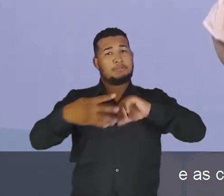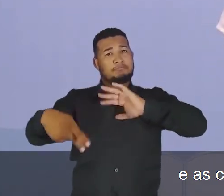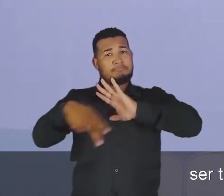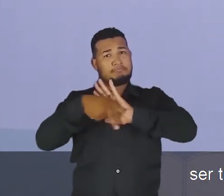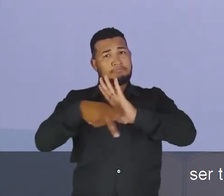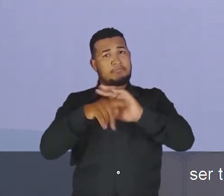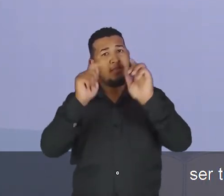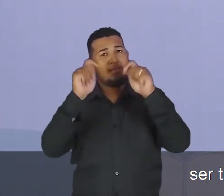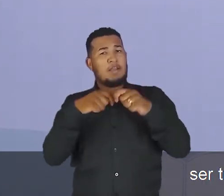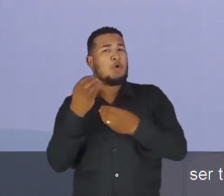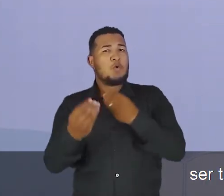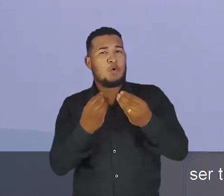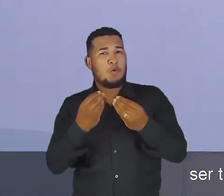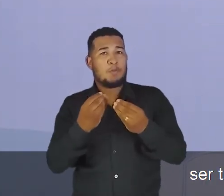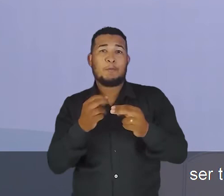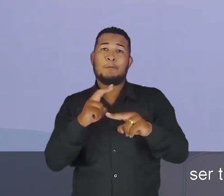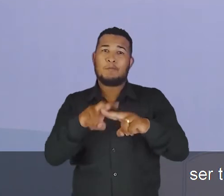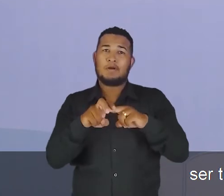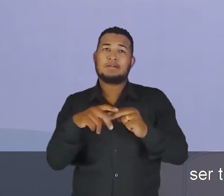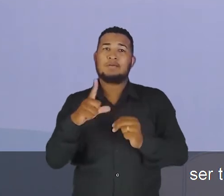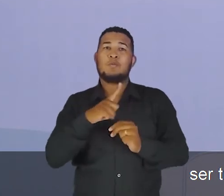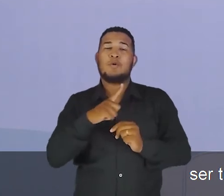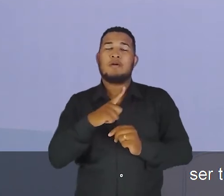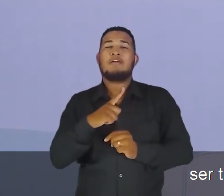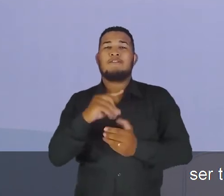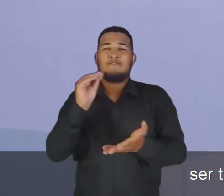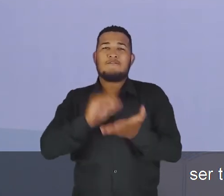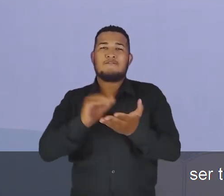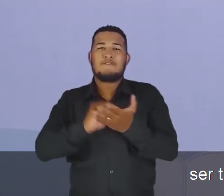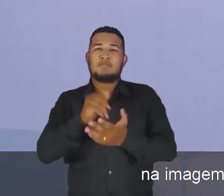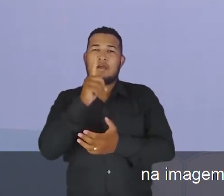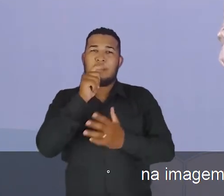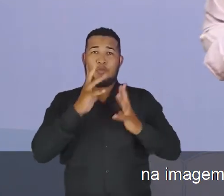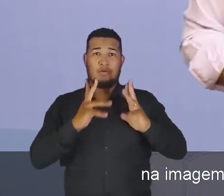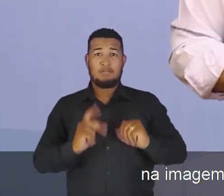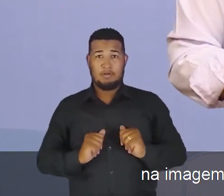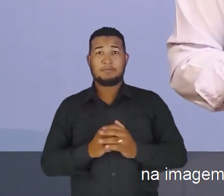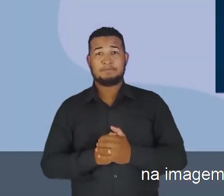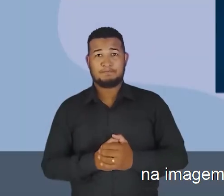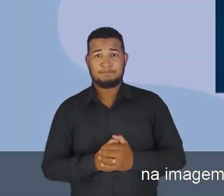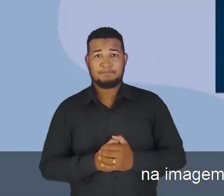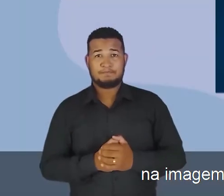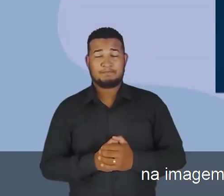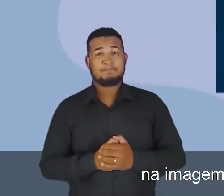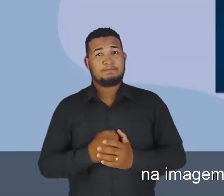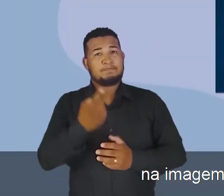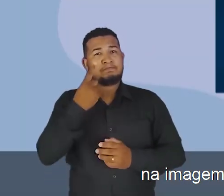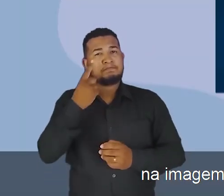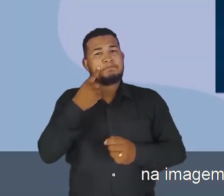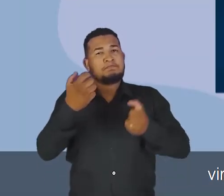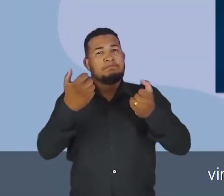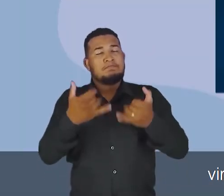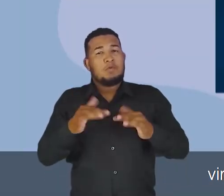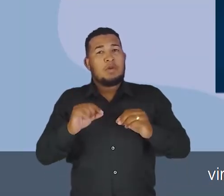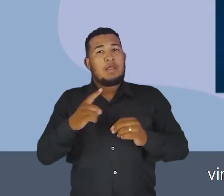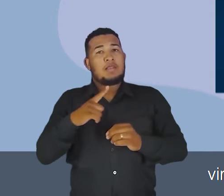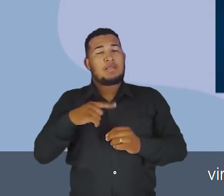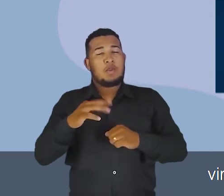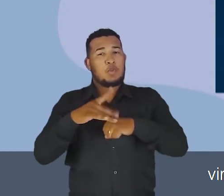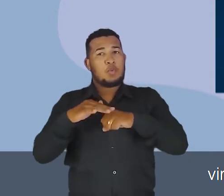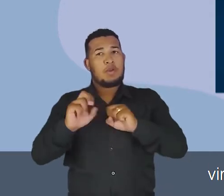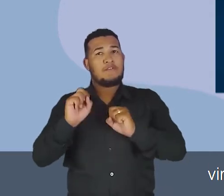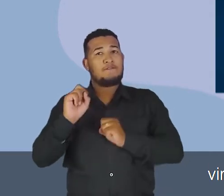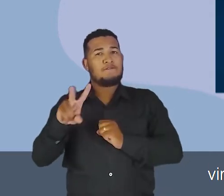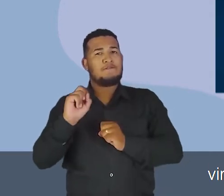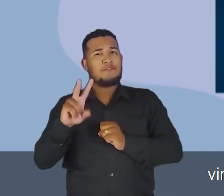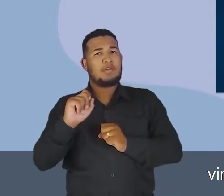que podem ser transmitidas pela falta de saneamento básico. Observe na imagem aqui que nós vamos falar um pouquinho sobre uma doença viral que pode